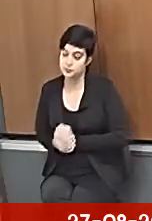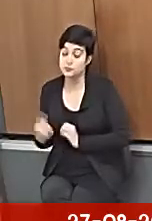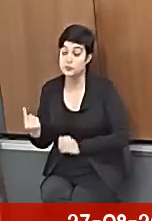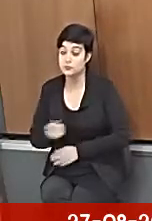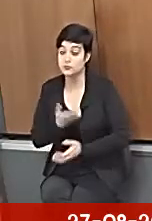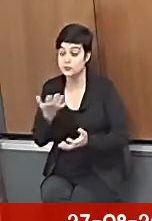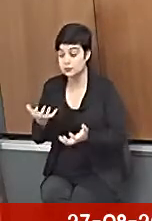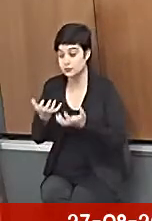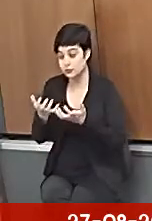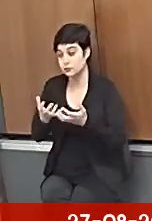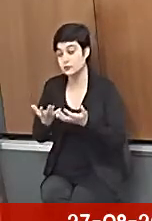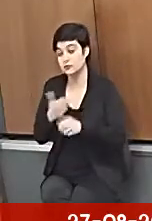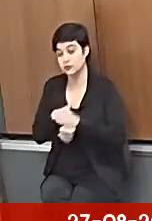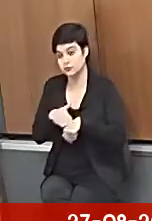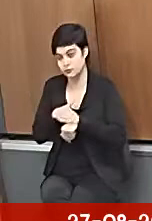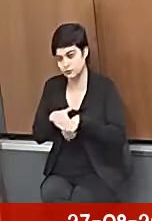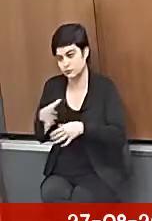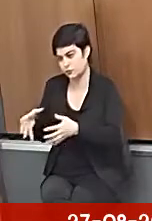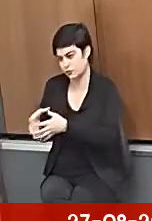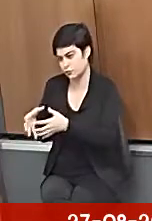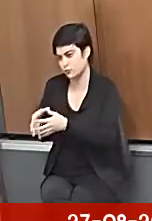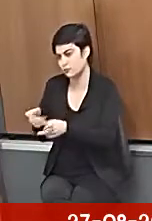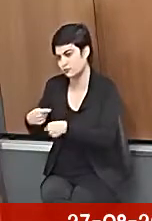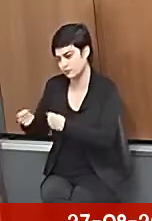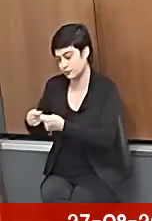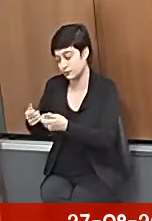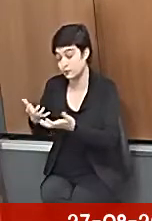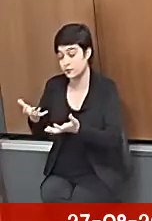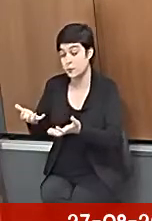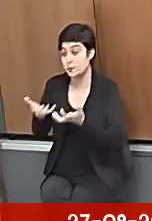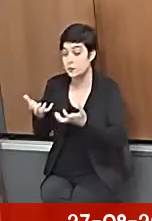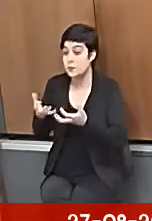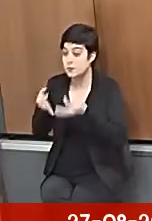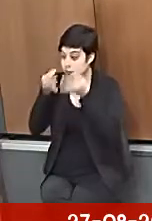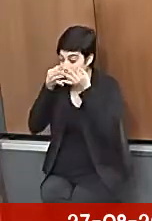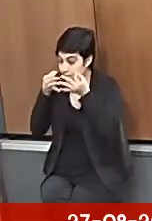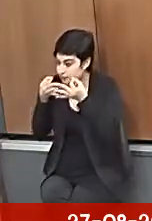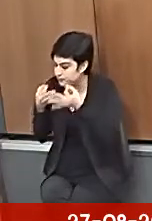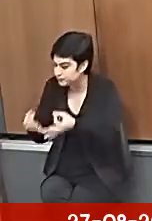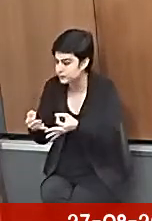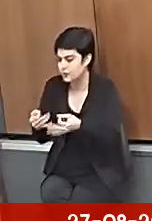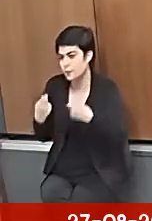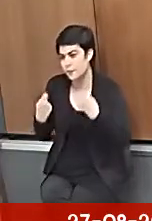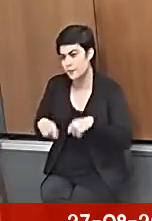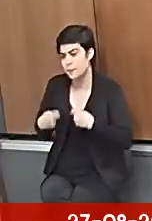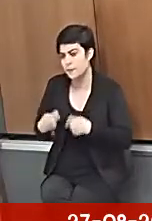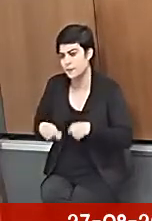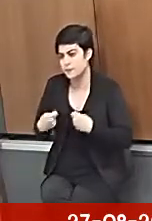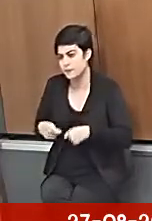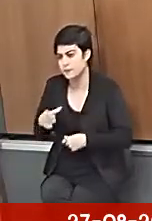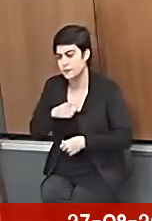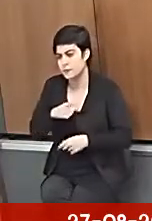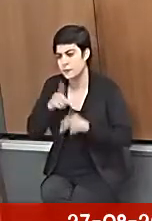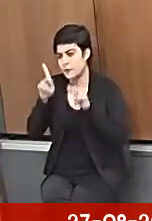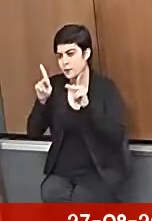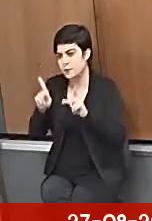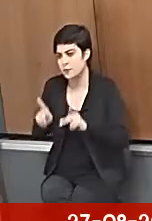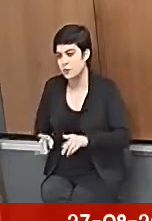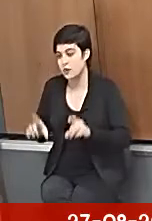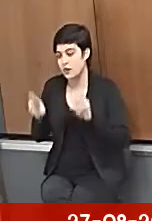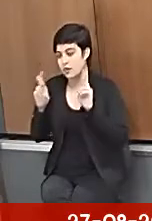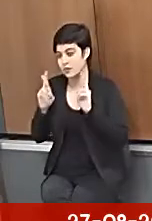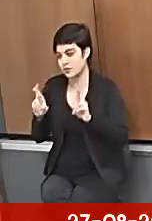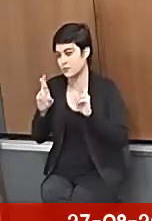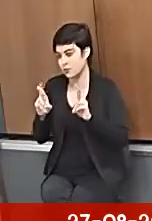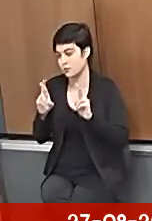nós queremos fazer esse diálogo com a minas arena queremos chamar a atenção de que é necessário que exista uma pessoa ali pra